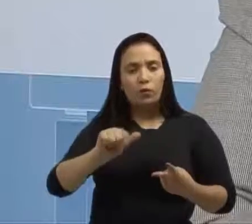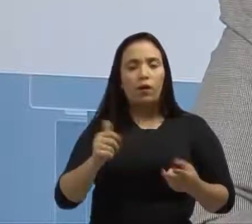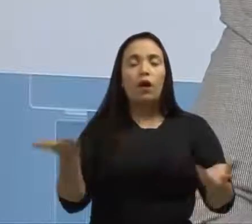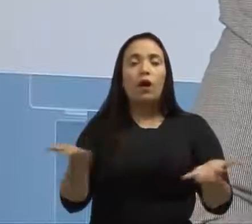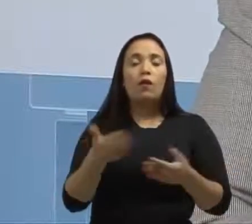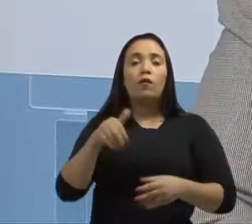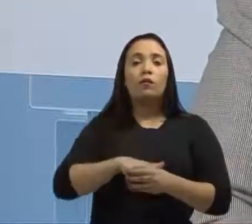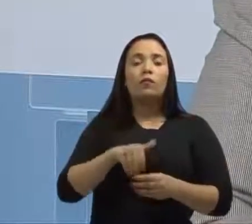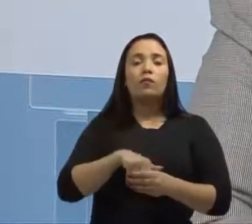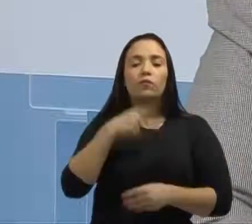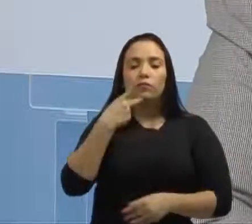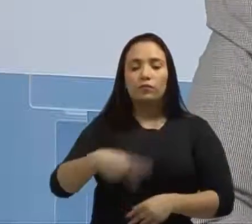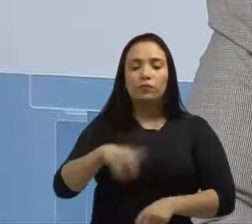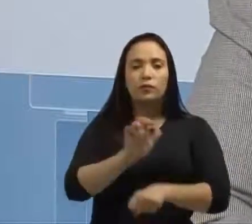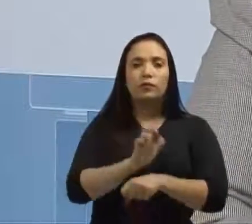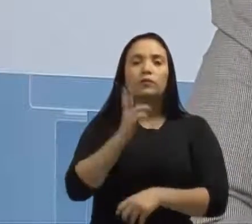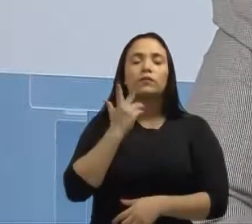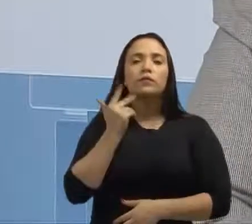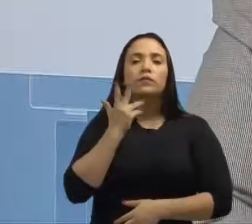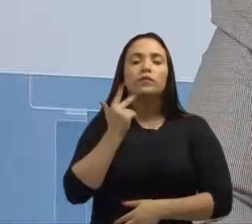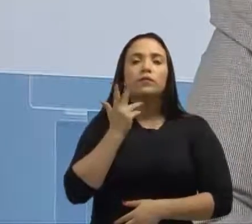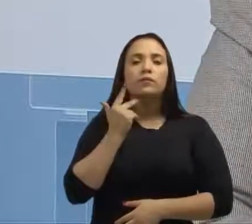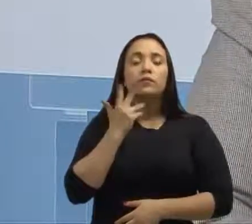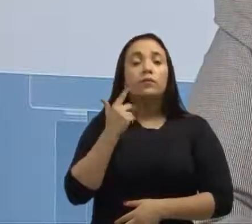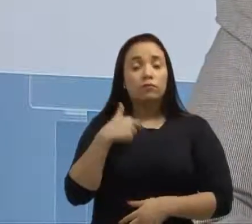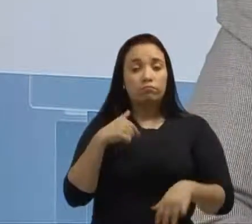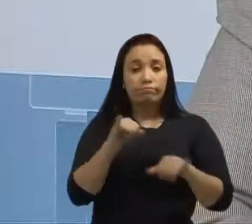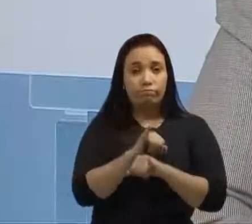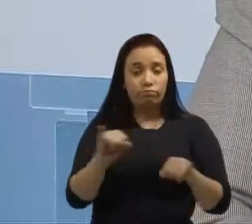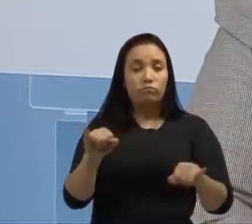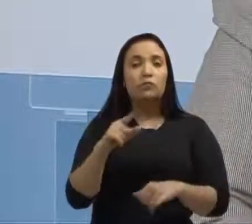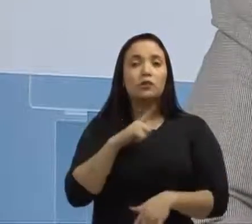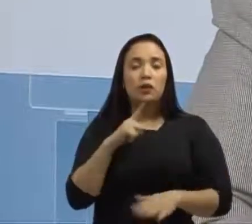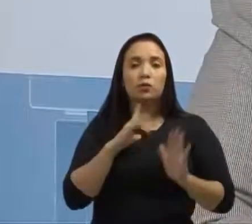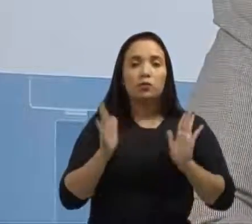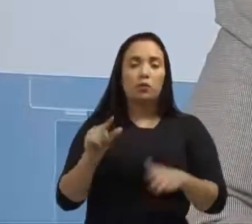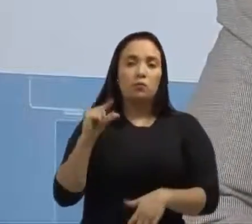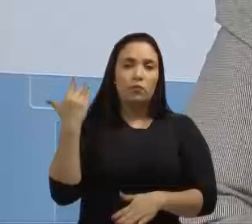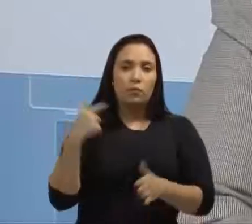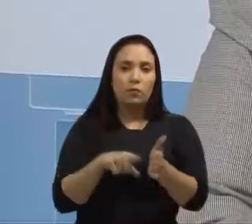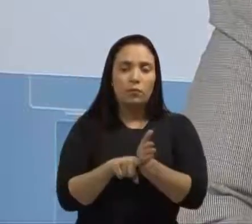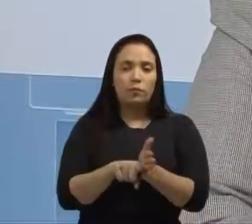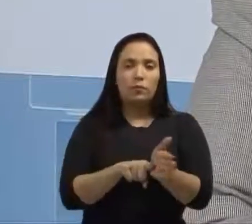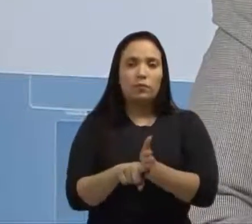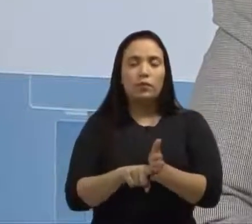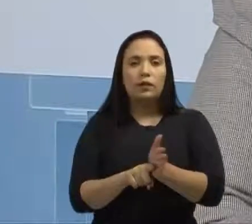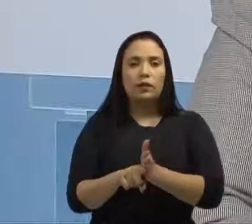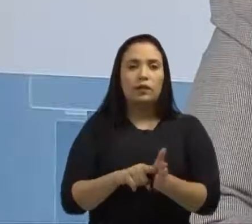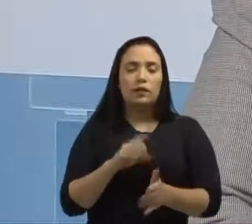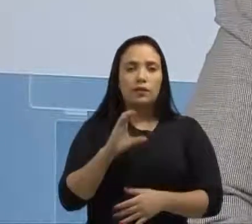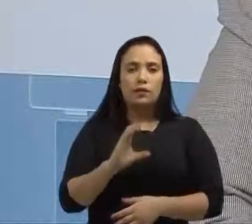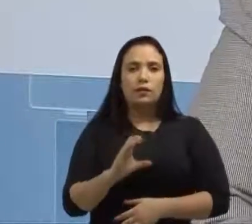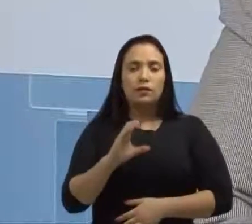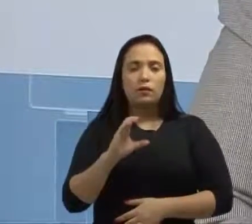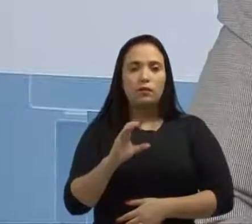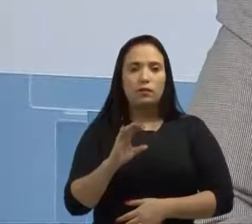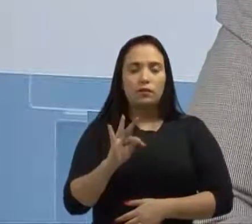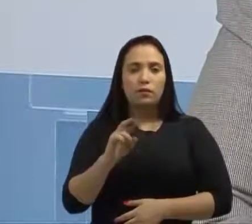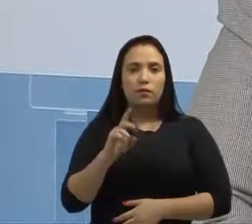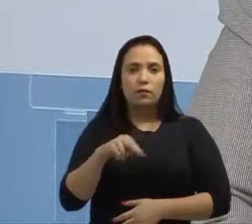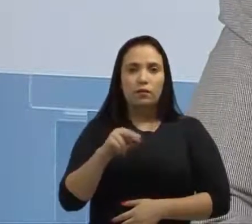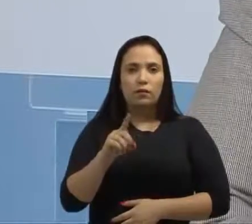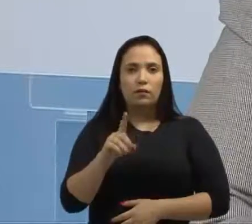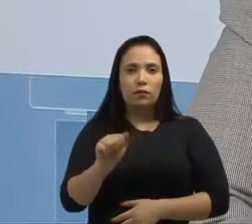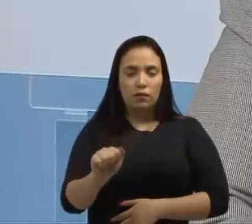aqui da eleição, vamos falar aqui do Estado de Ceará também no próximo bloco. Mas já adiantando, Luiz, houve uma pesquisa agora, né, CNT-MDA. Da CNT-MDA,